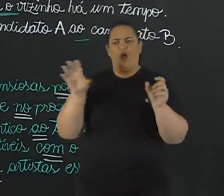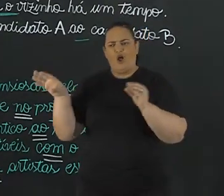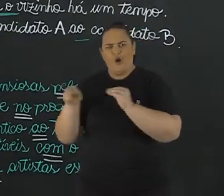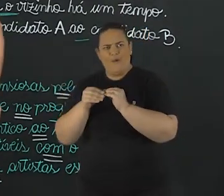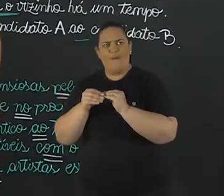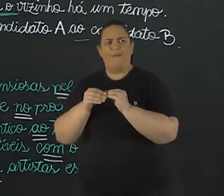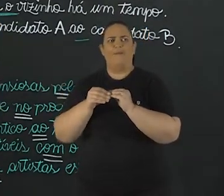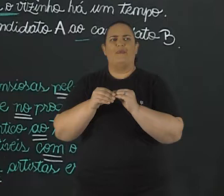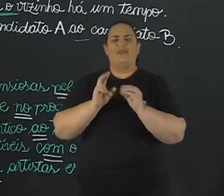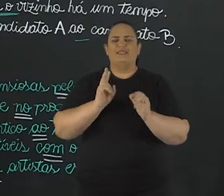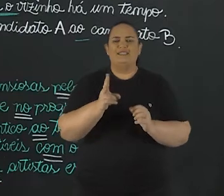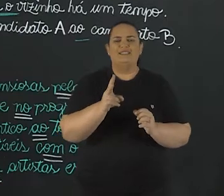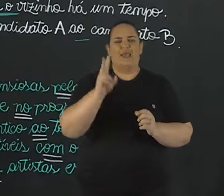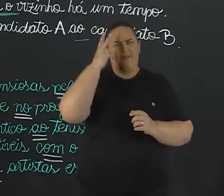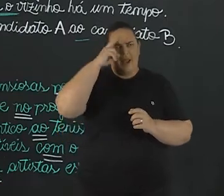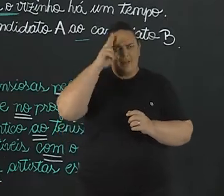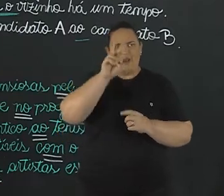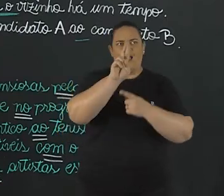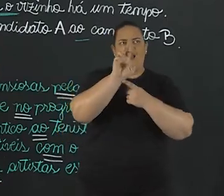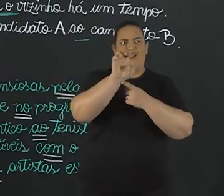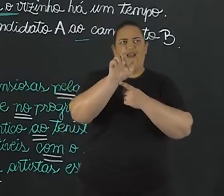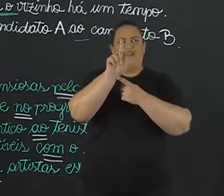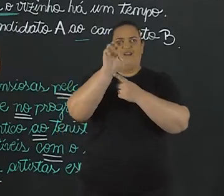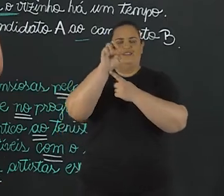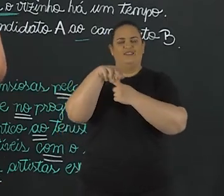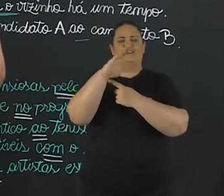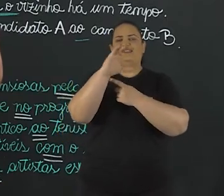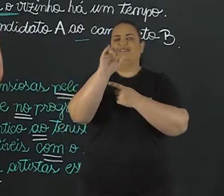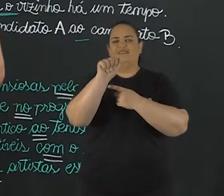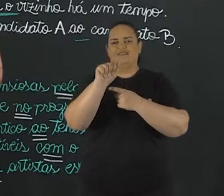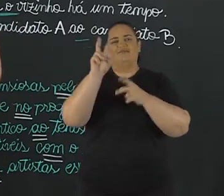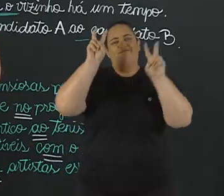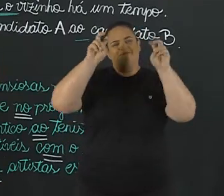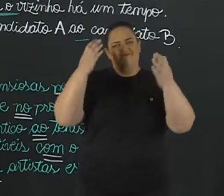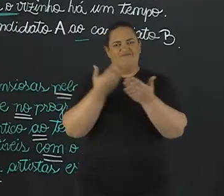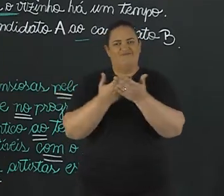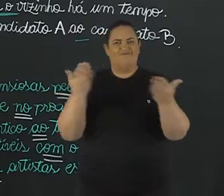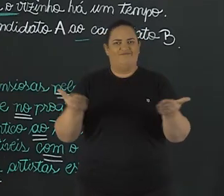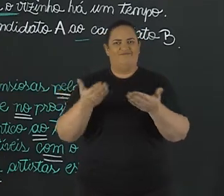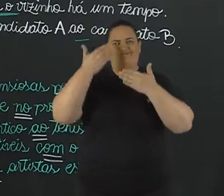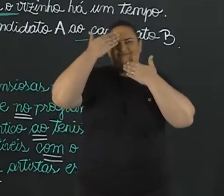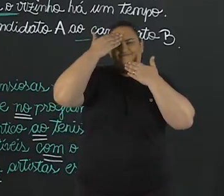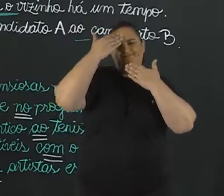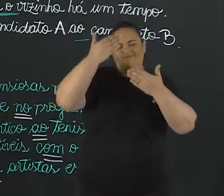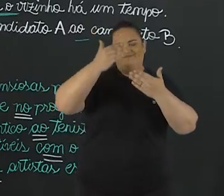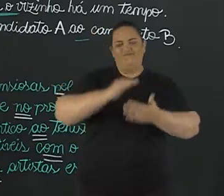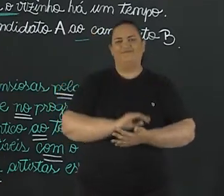falando de regência. Esse foi o assunto da aula de hoje. Muito obrigado.